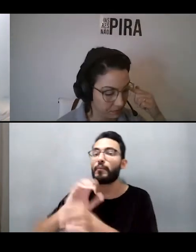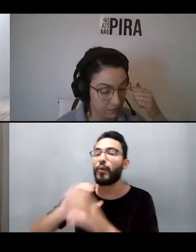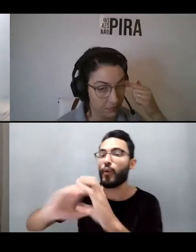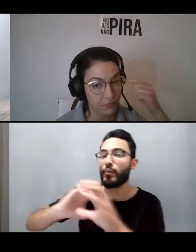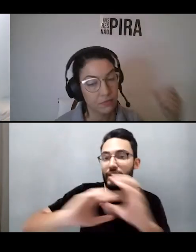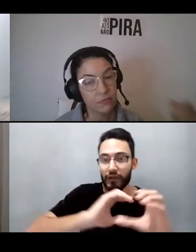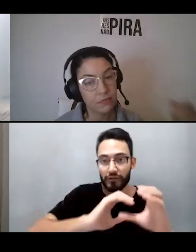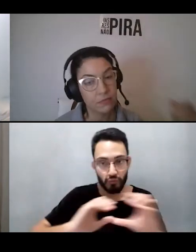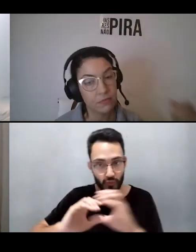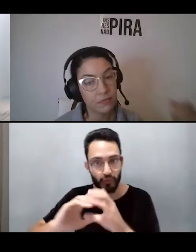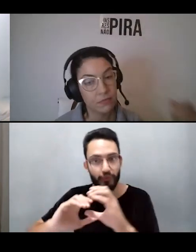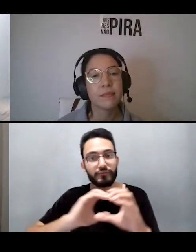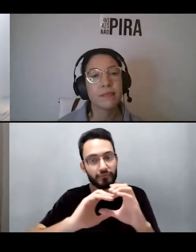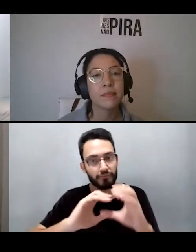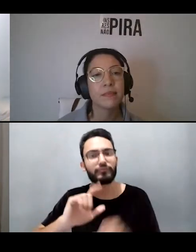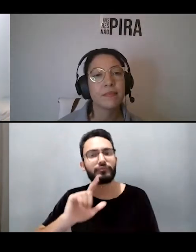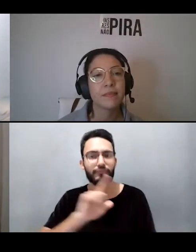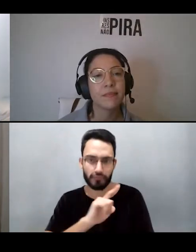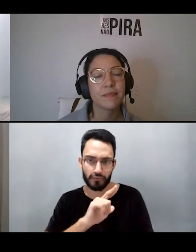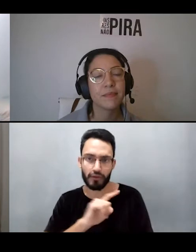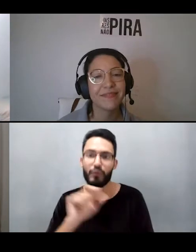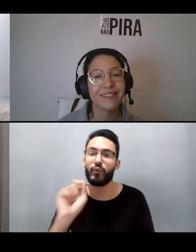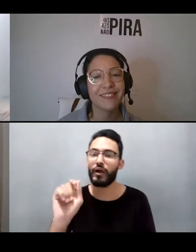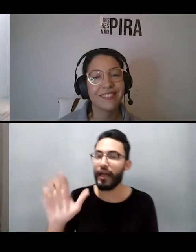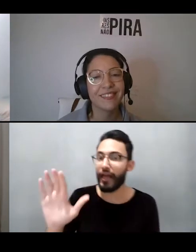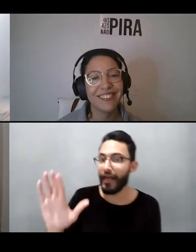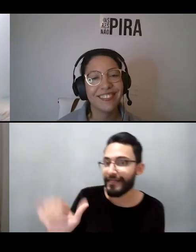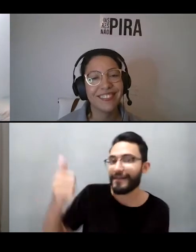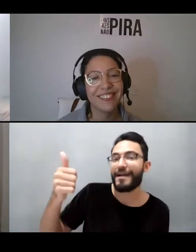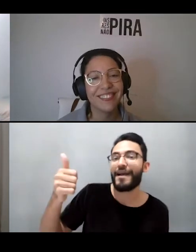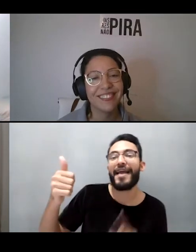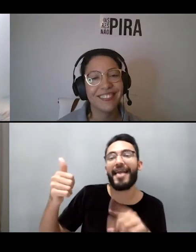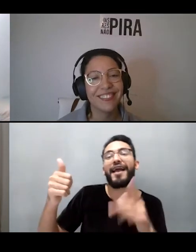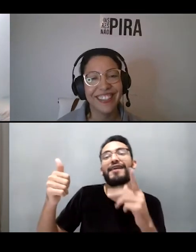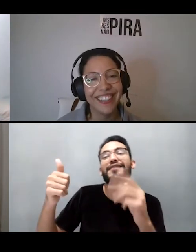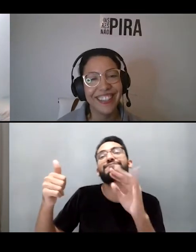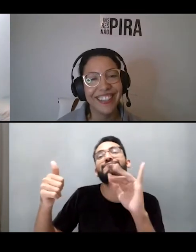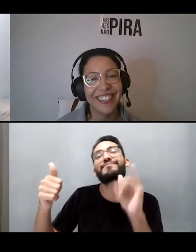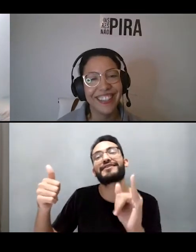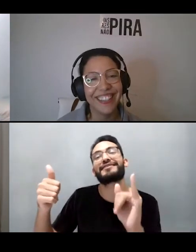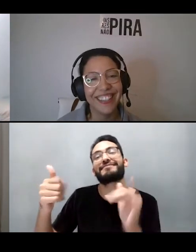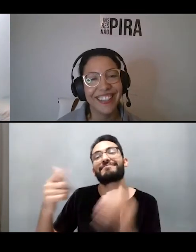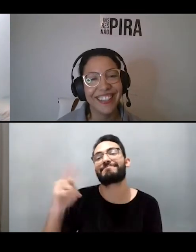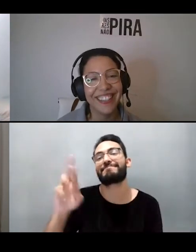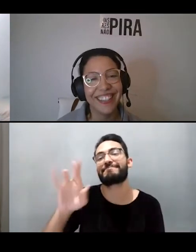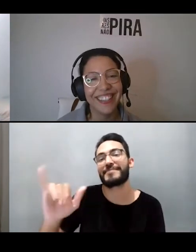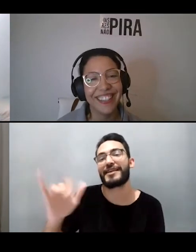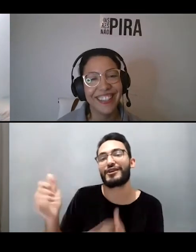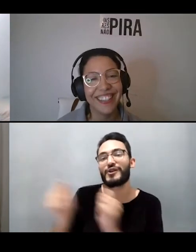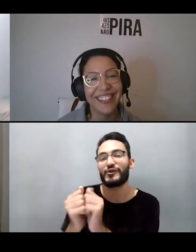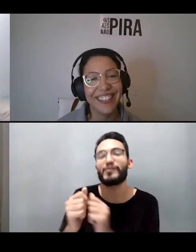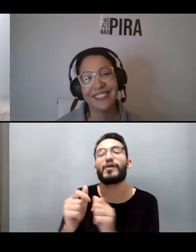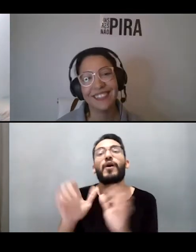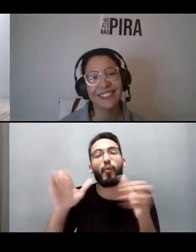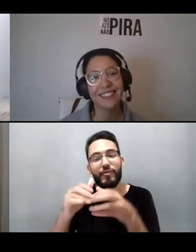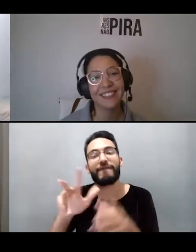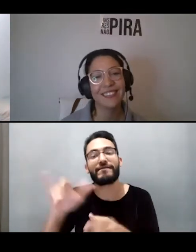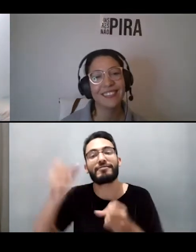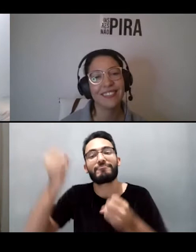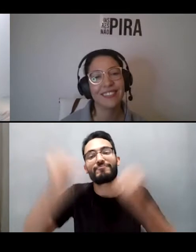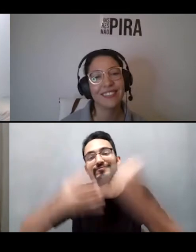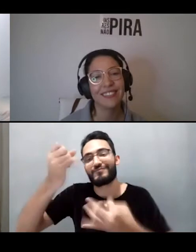Workplace. A gente tem a nossa top one aqui, que é a Pri, que está aqui conosco. E ela vai contar um pouquinho sobre comunidade aqui para a gente.